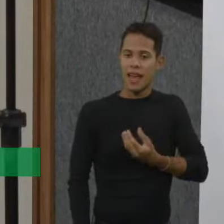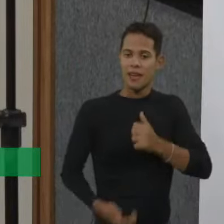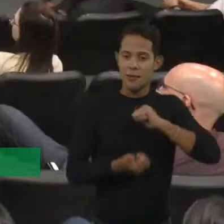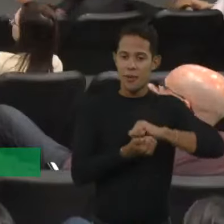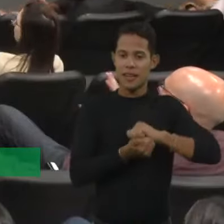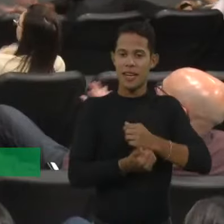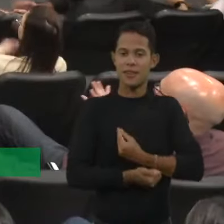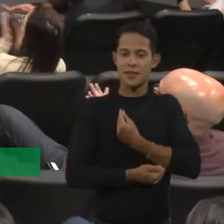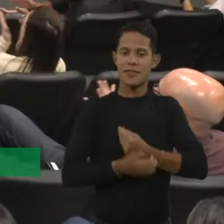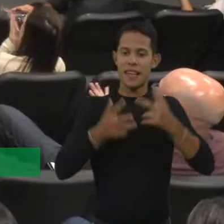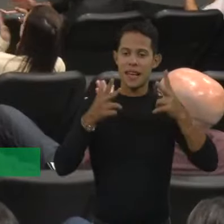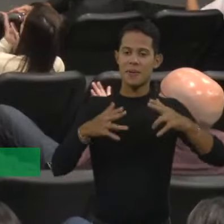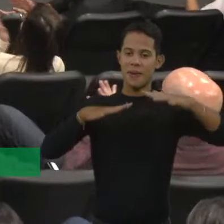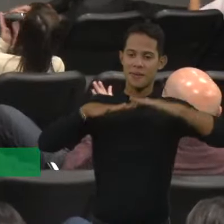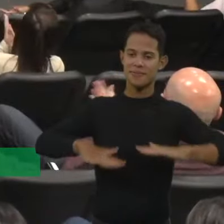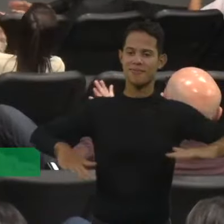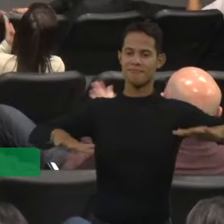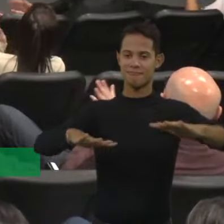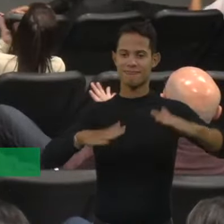Obrigada.